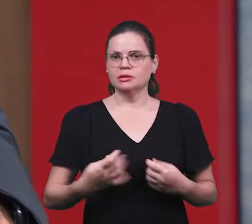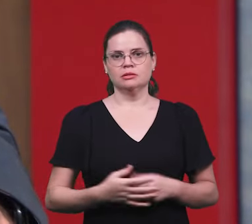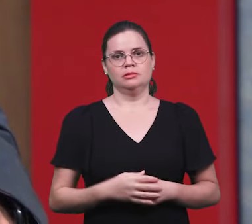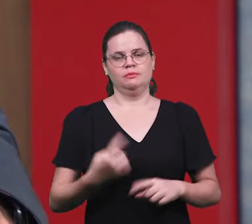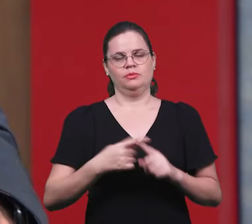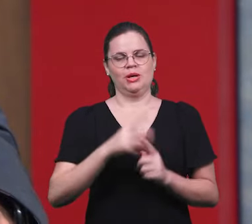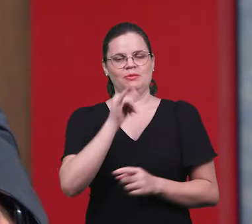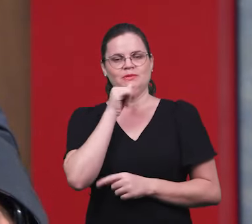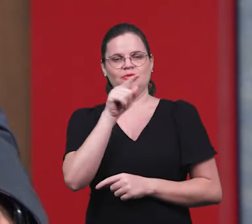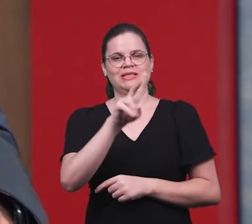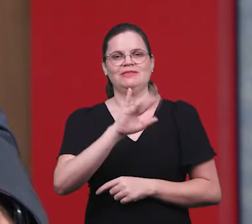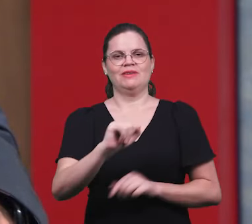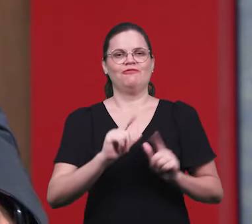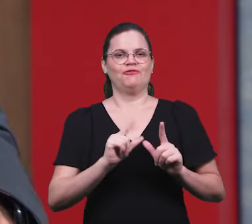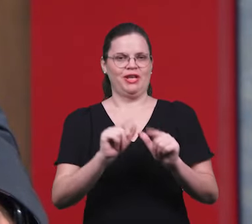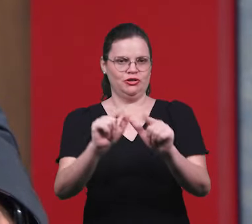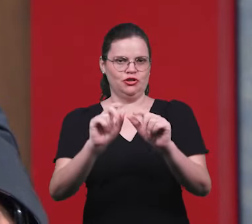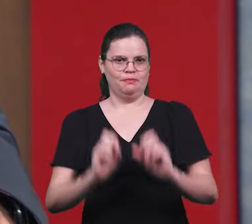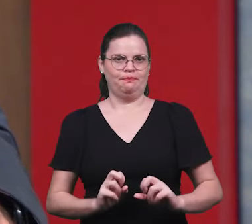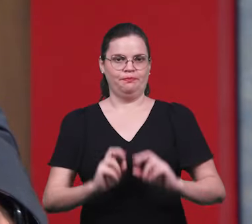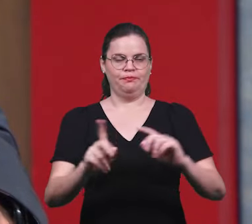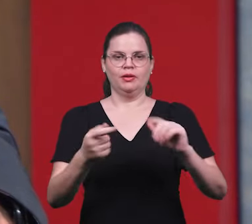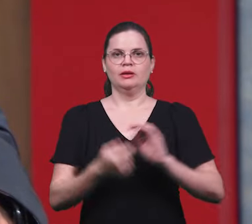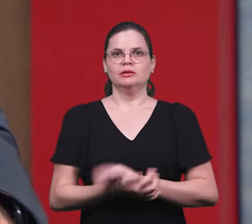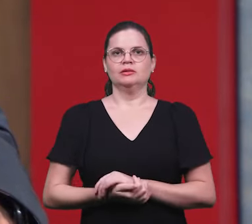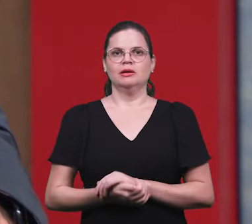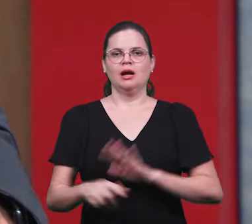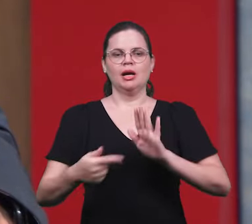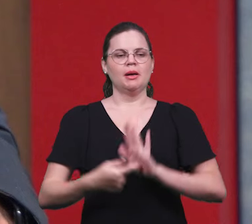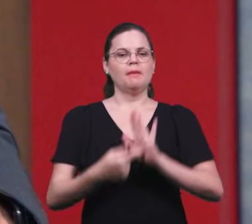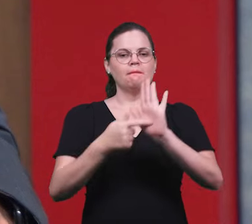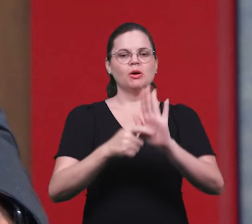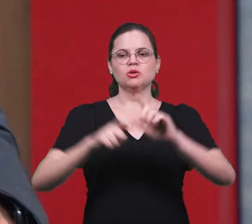a pessoa vai dizer aonde está.